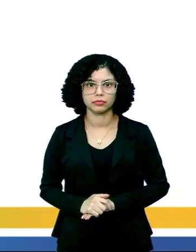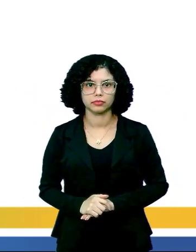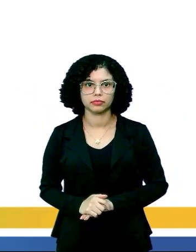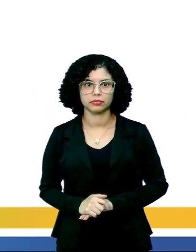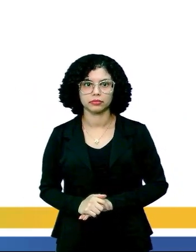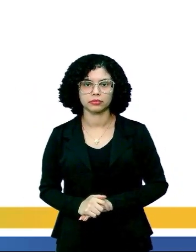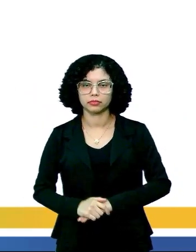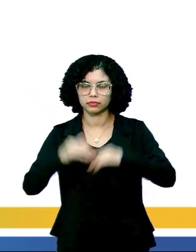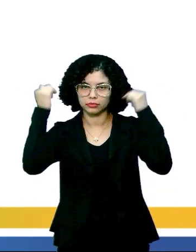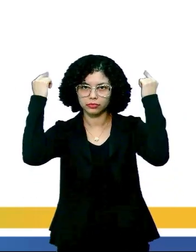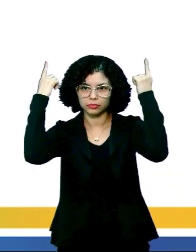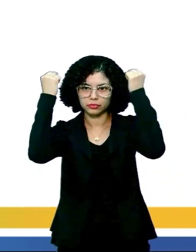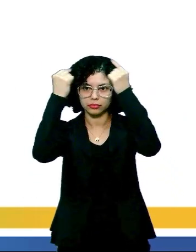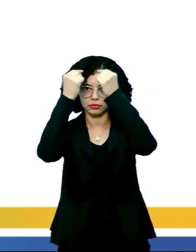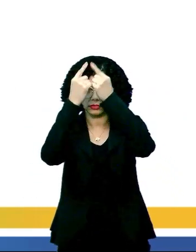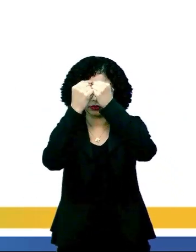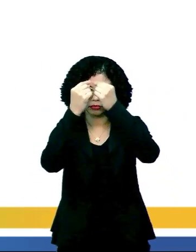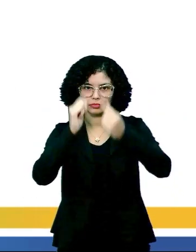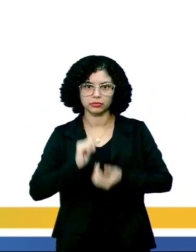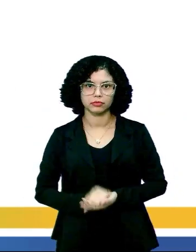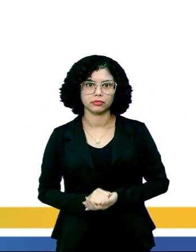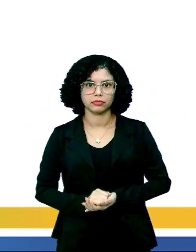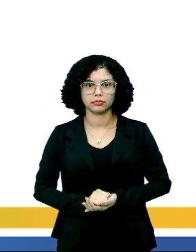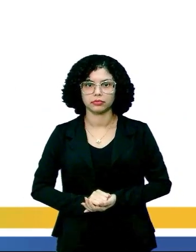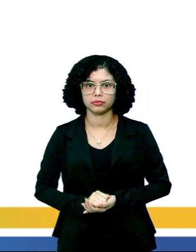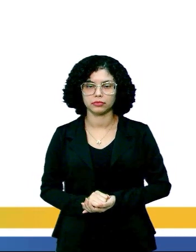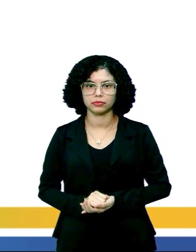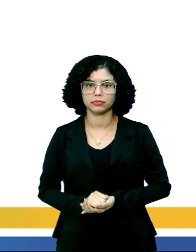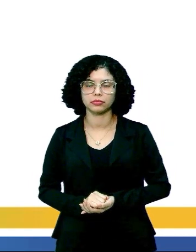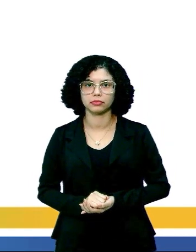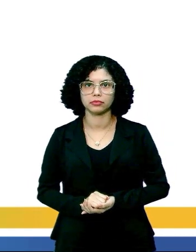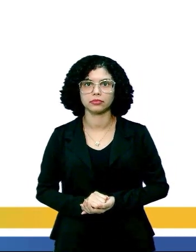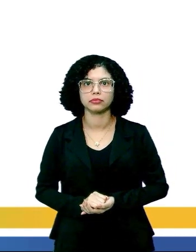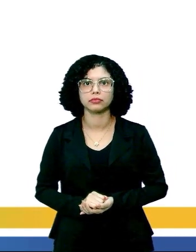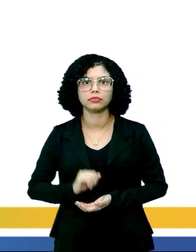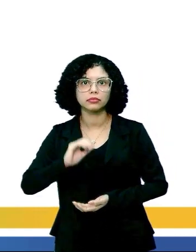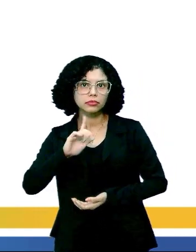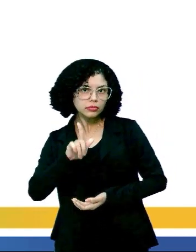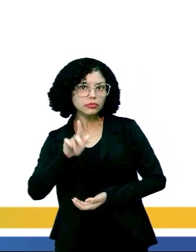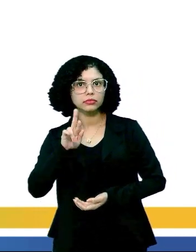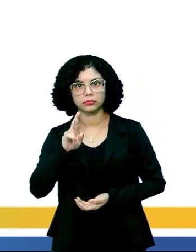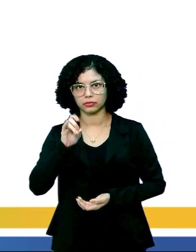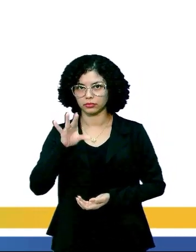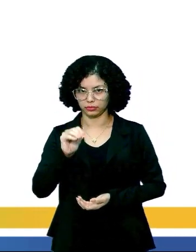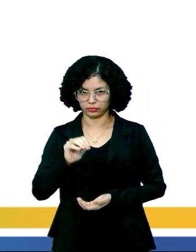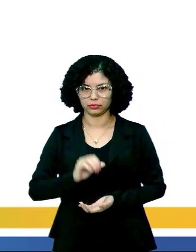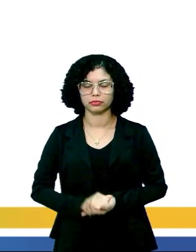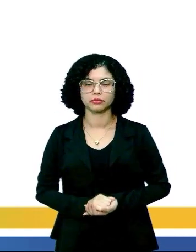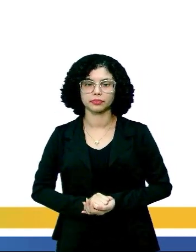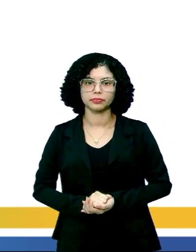Greece é a Grécia, e quem nasceu na Grécia é Greek, grego.